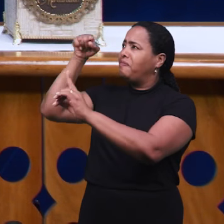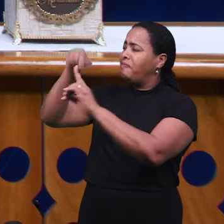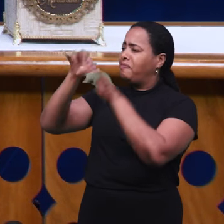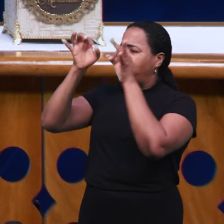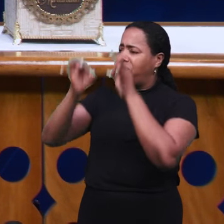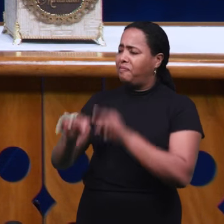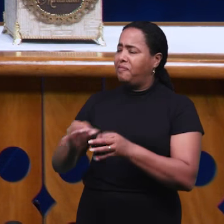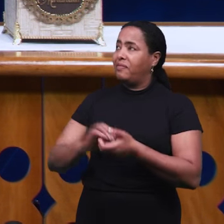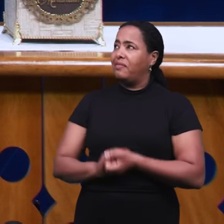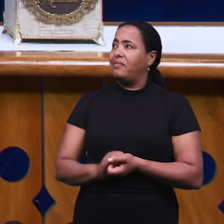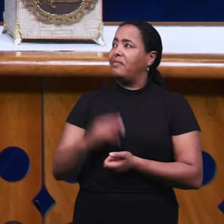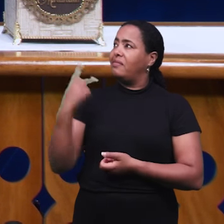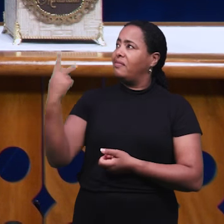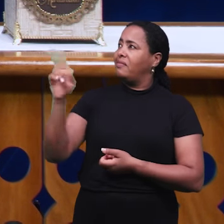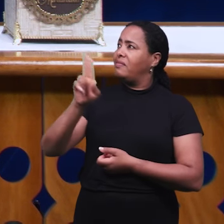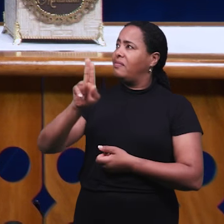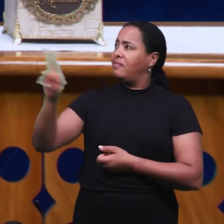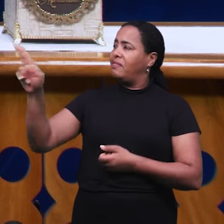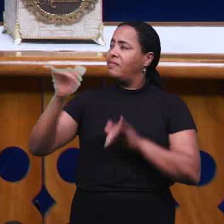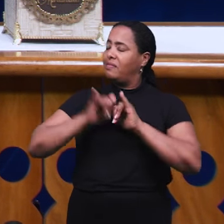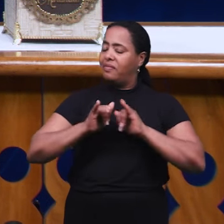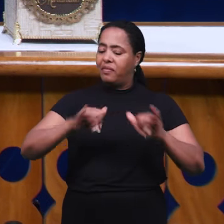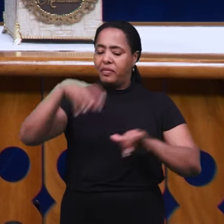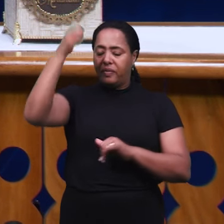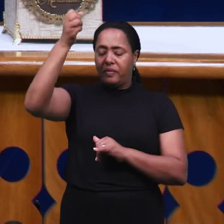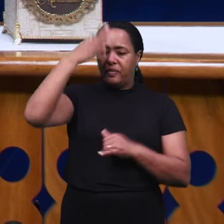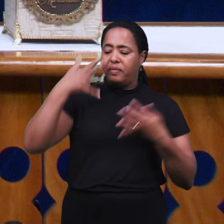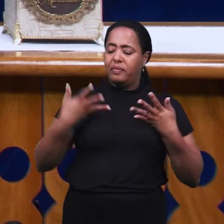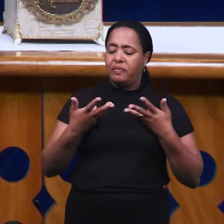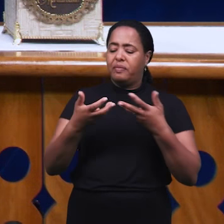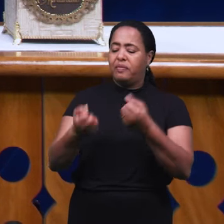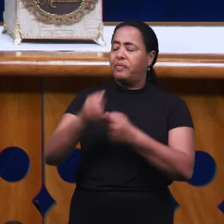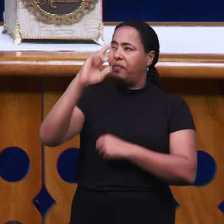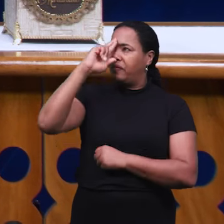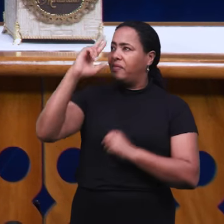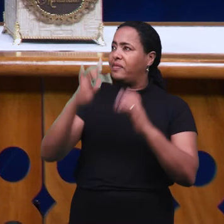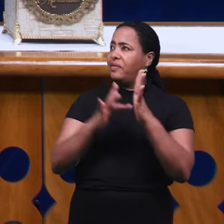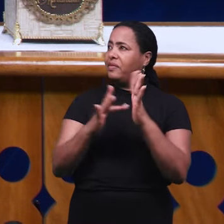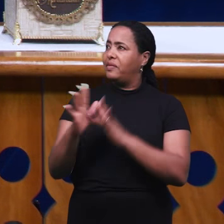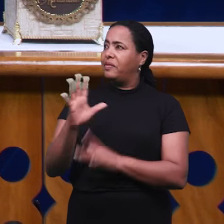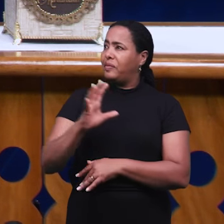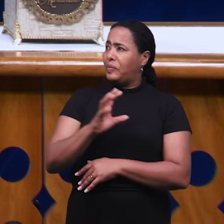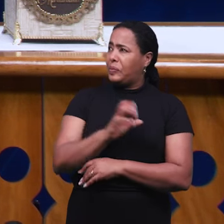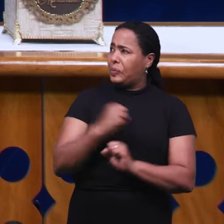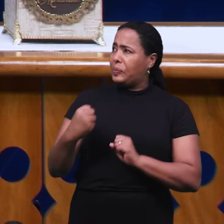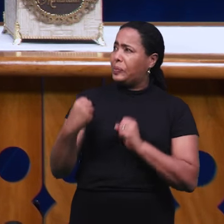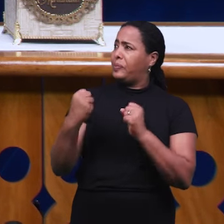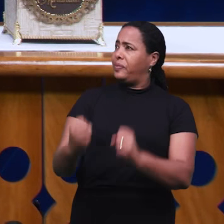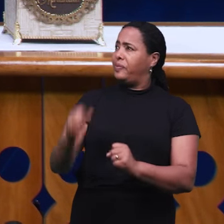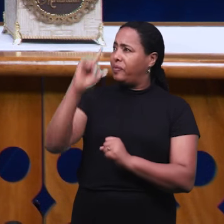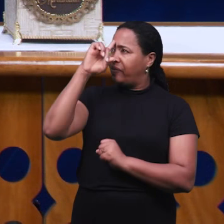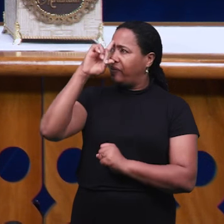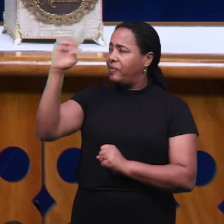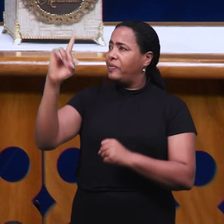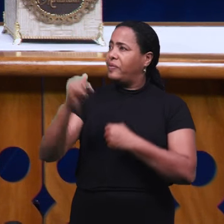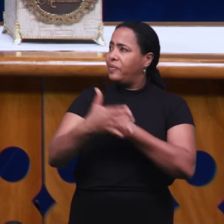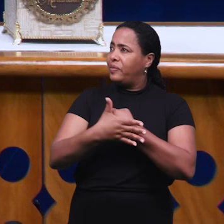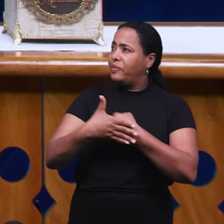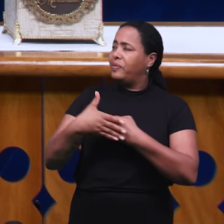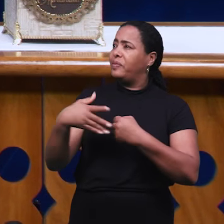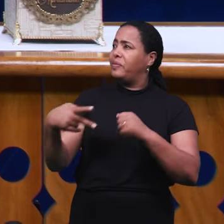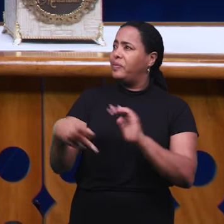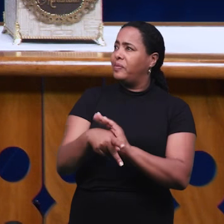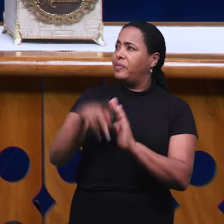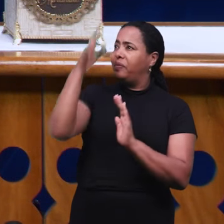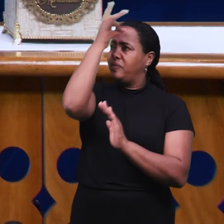nome dizemos que a graça maravilhosa do Senhor Jesus, o grande amor de Deus e as